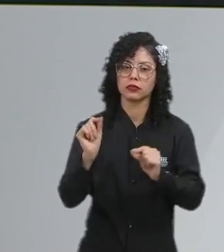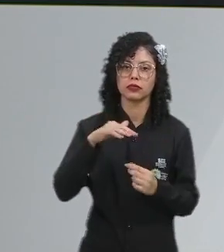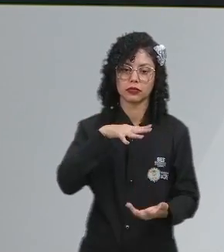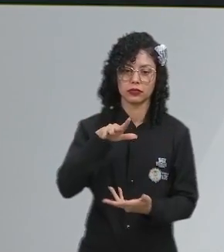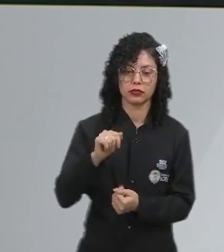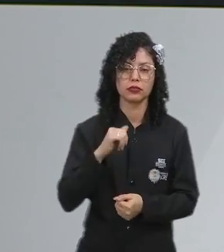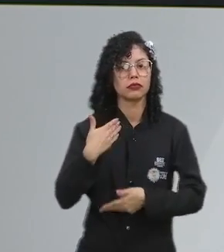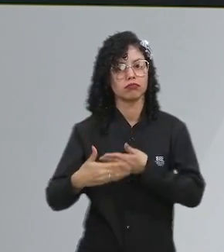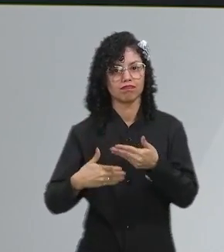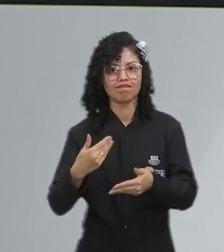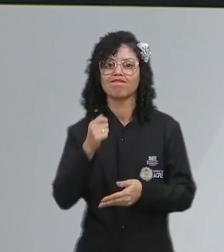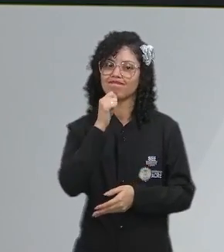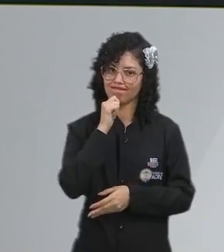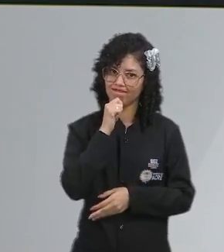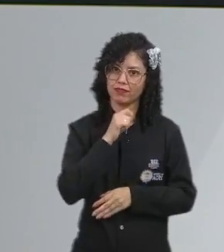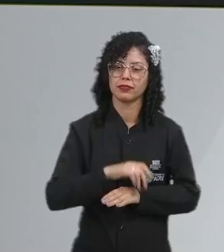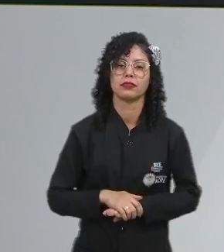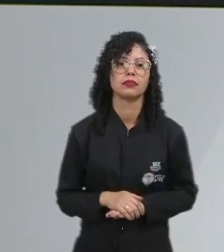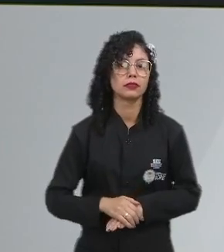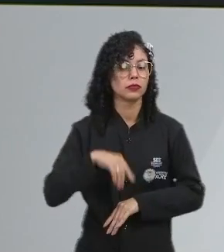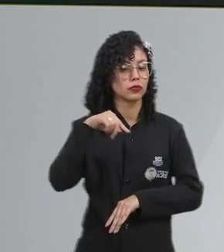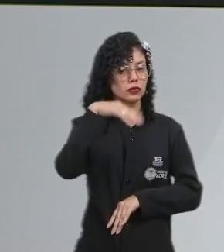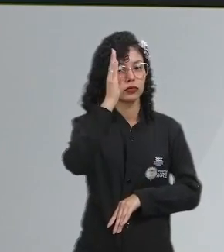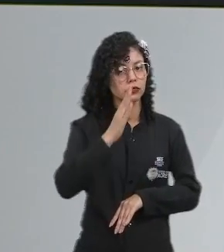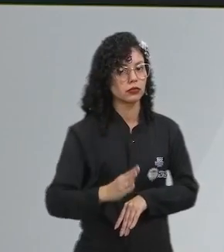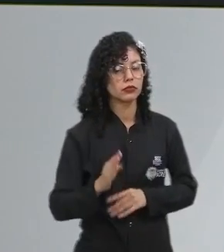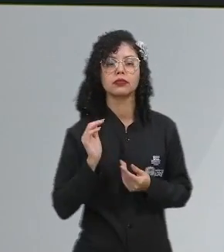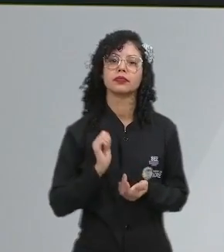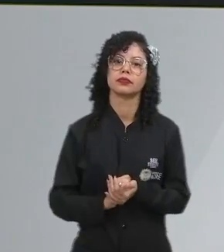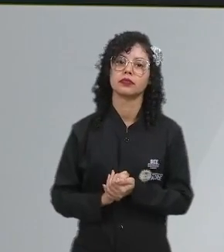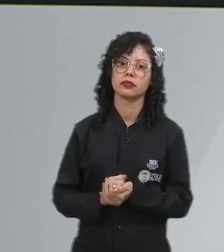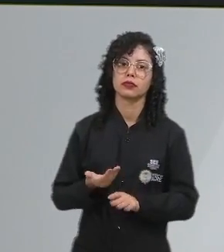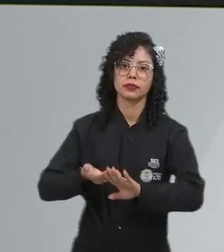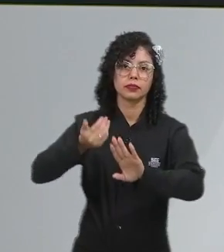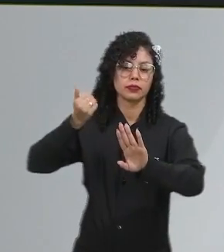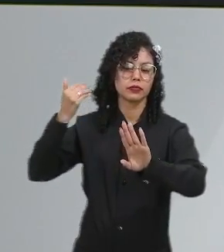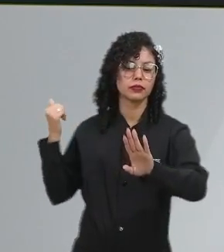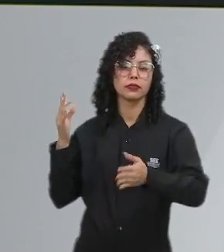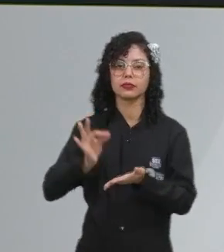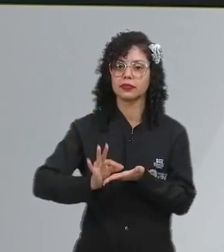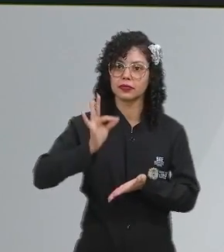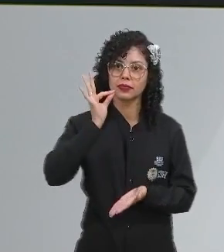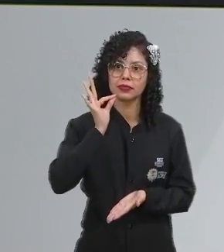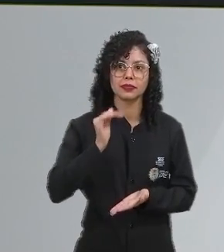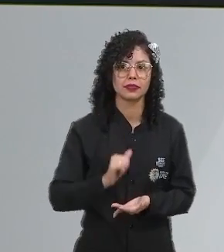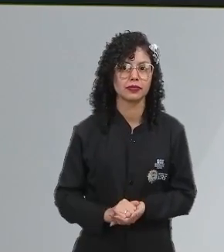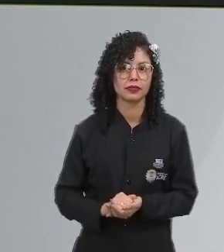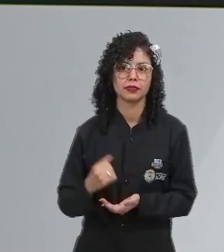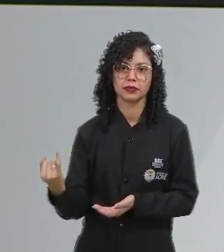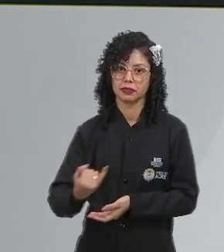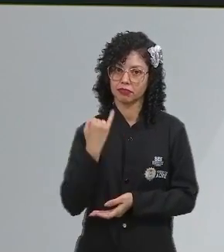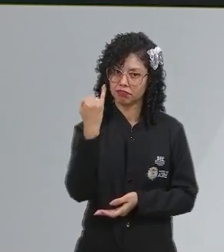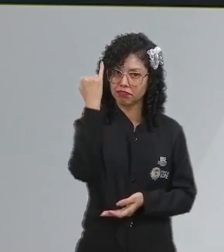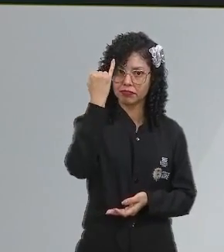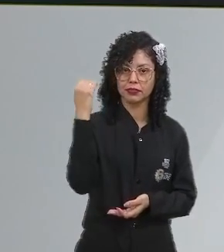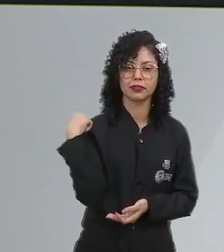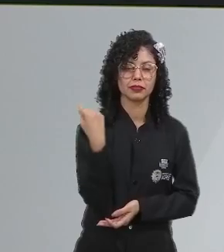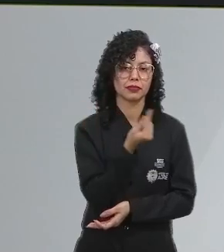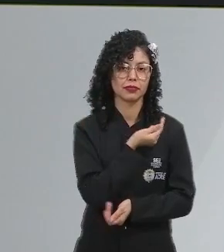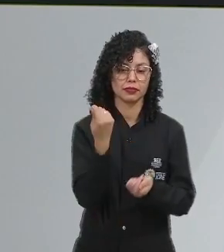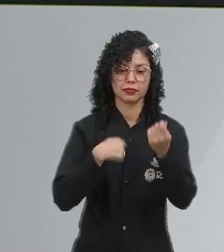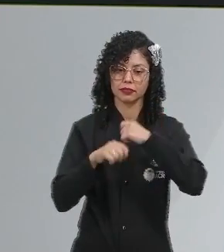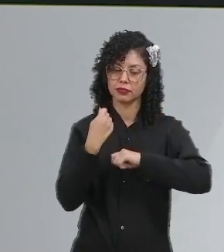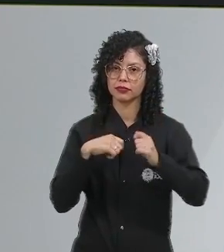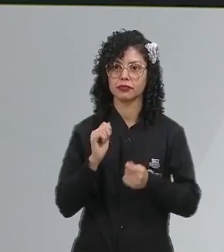vão se desencadear. No Brasil, à época, né, o café era o item mais importante da nossa